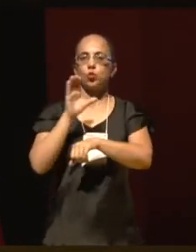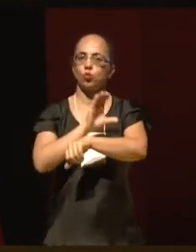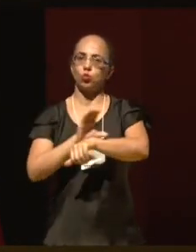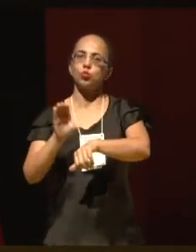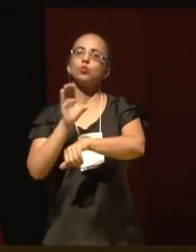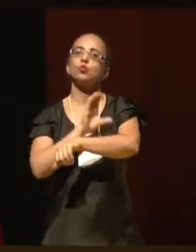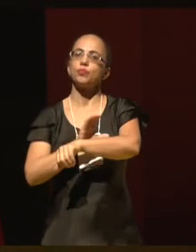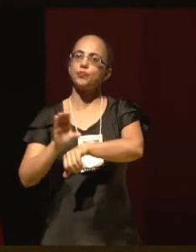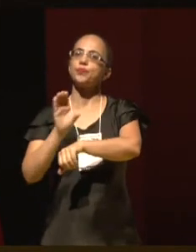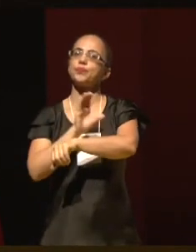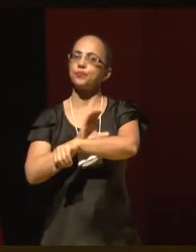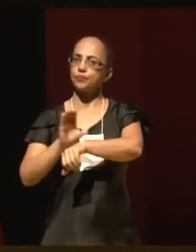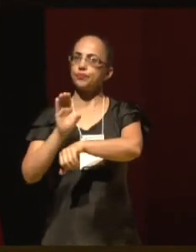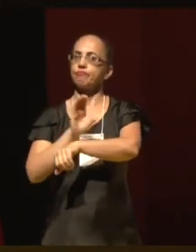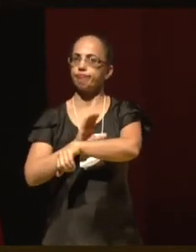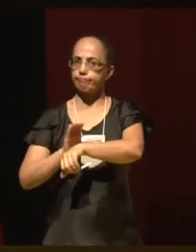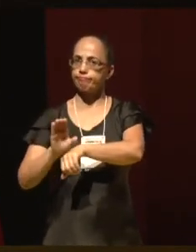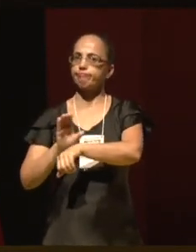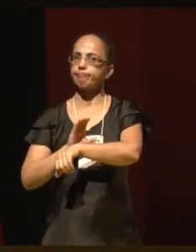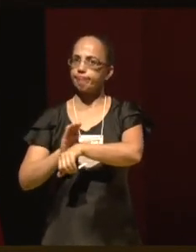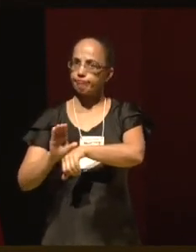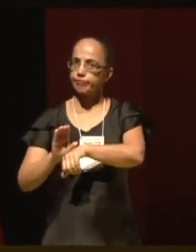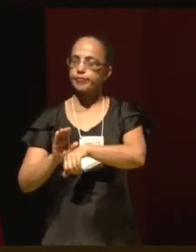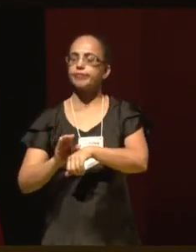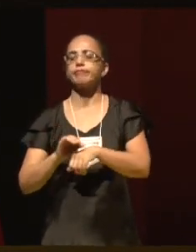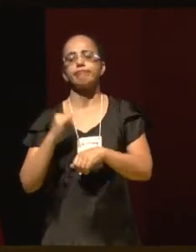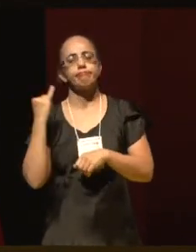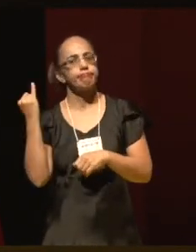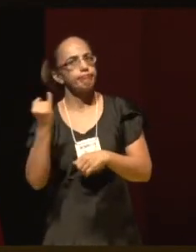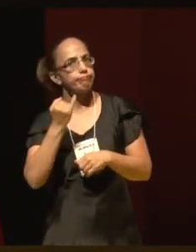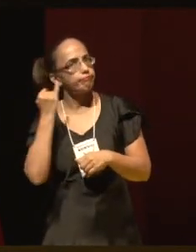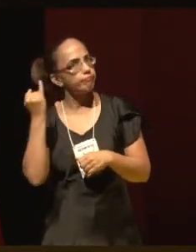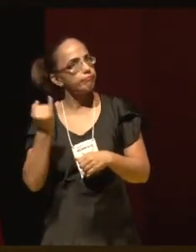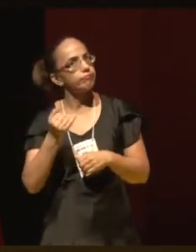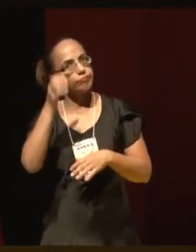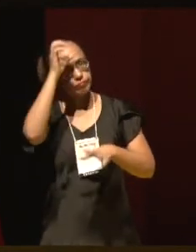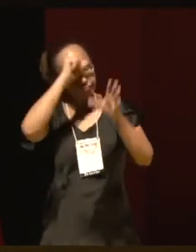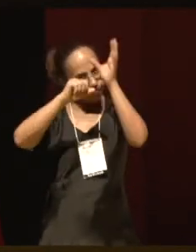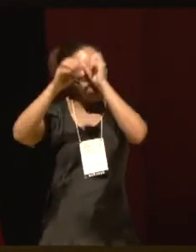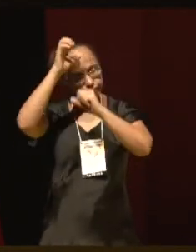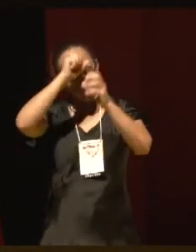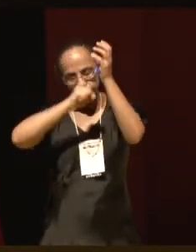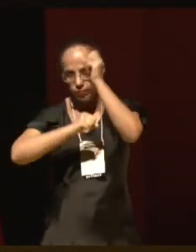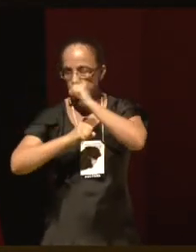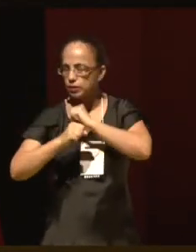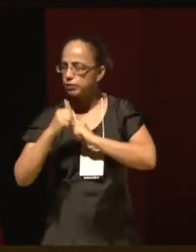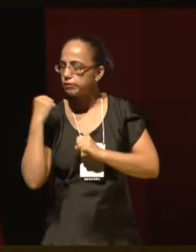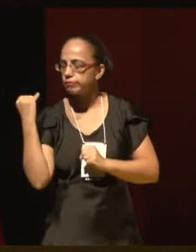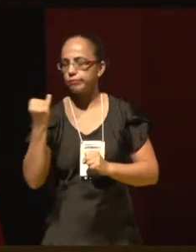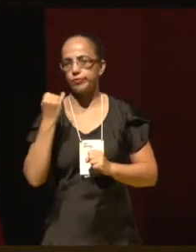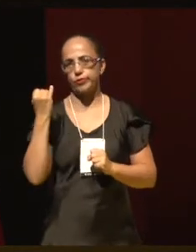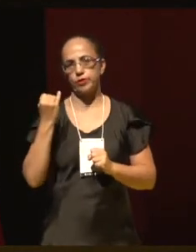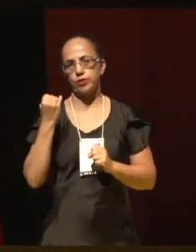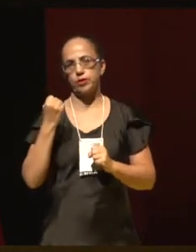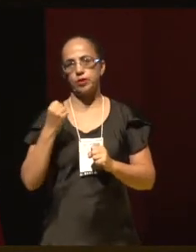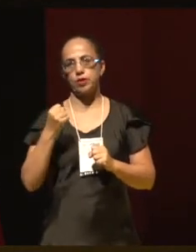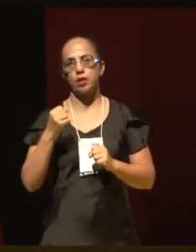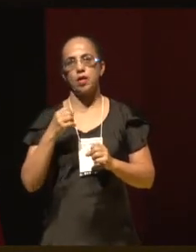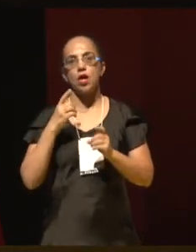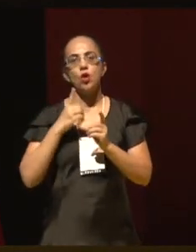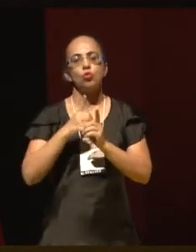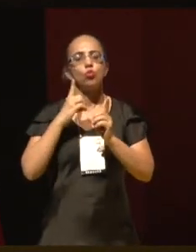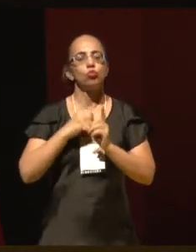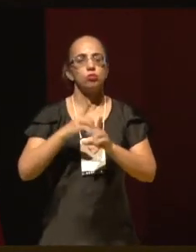A informação é vital. A própria doutrina espírita é informação.